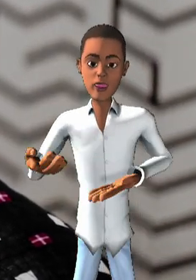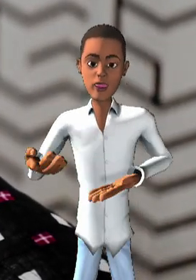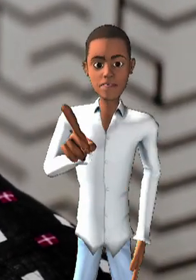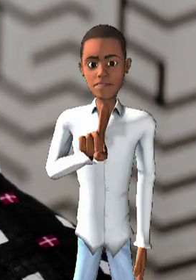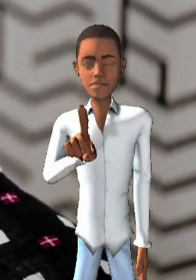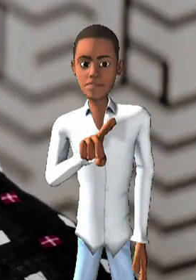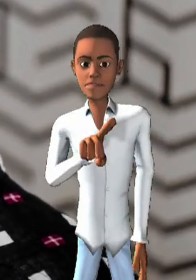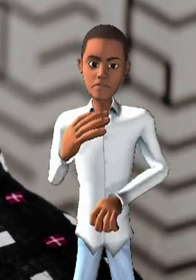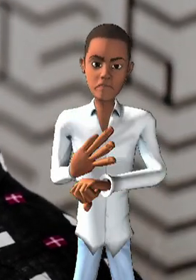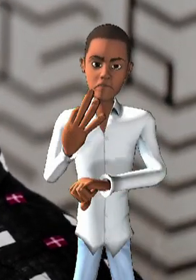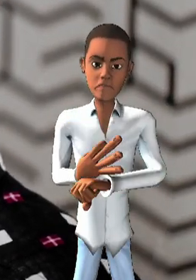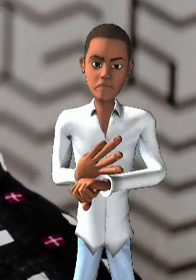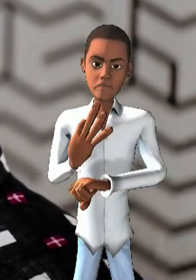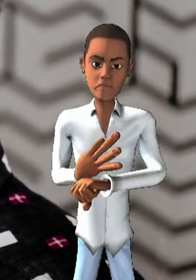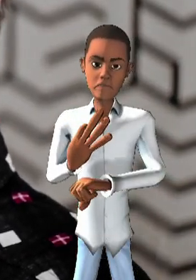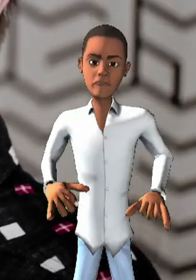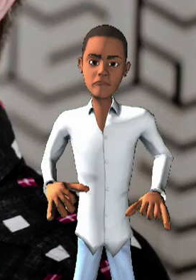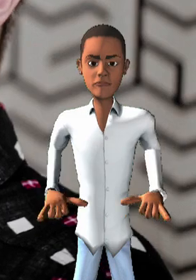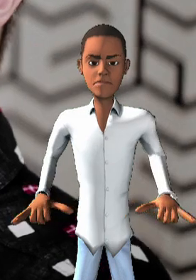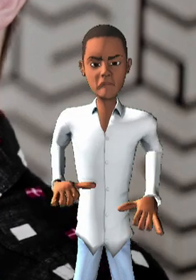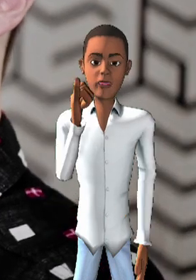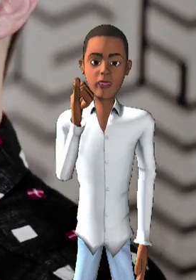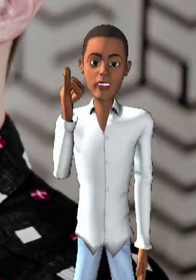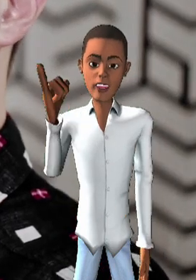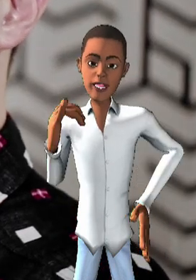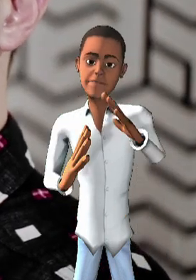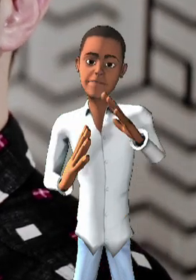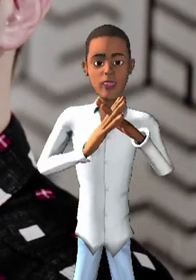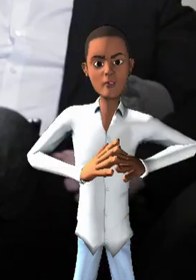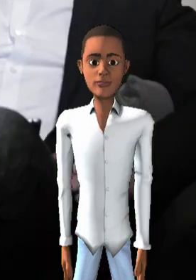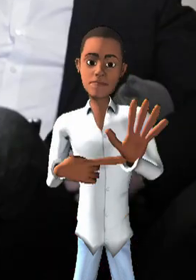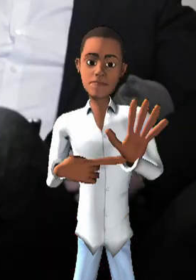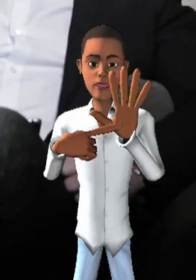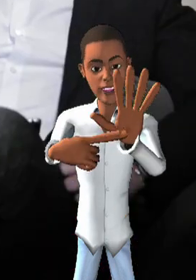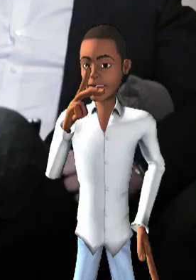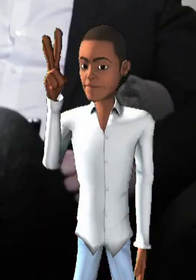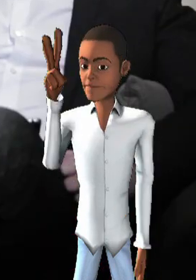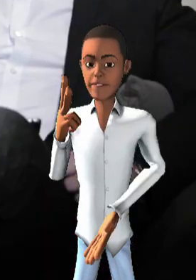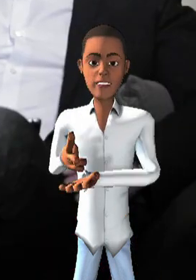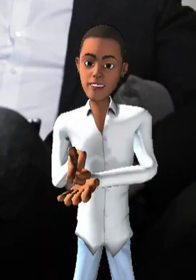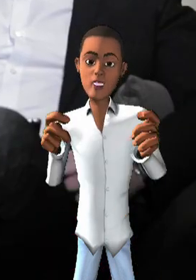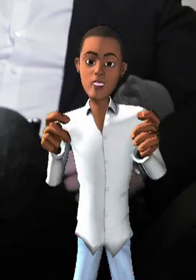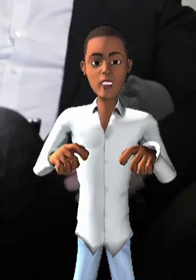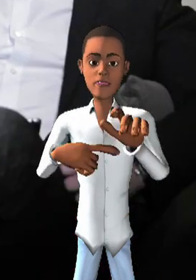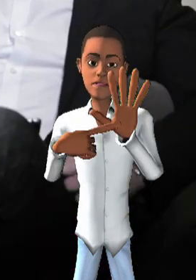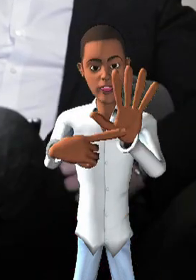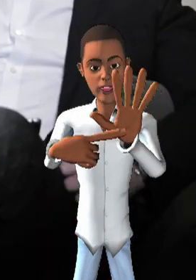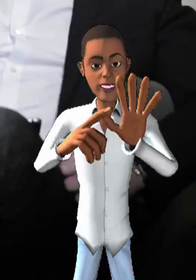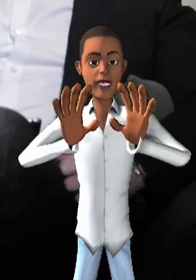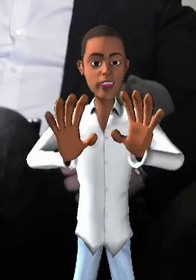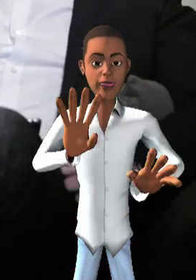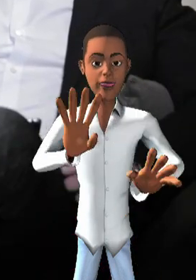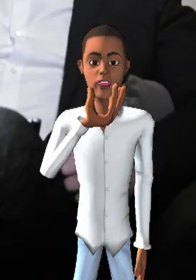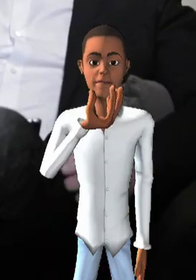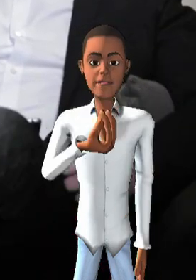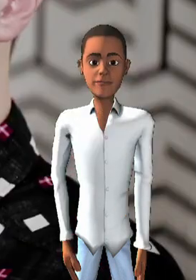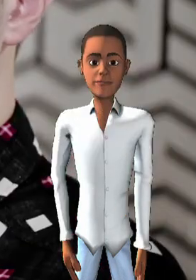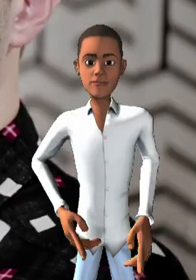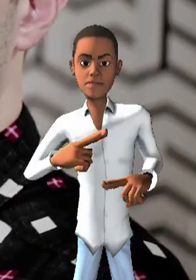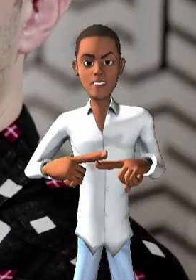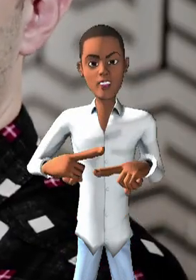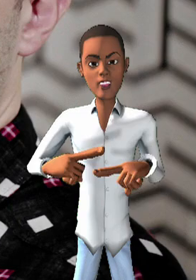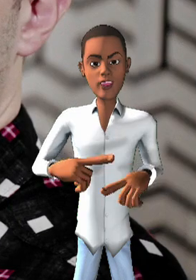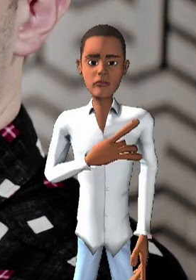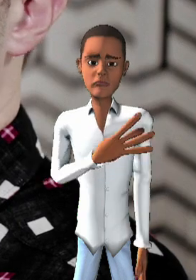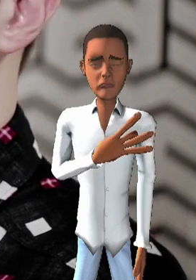grande para manter essa imagem de durão, de eu consigo, eu me basto, com